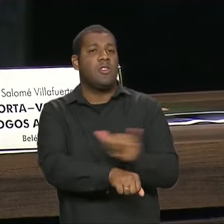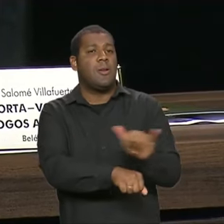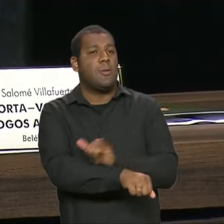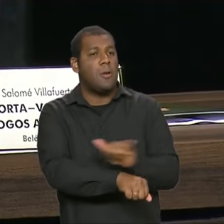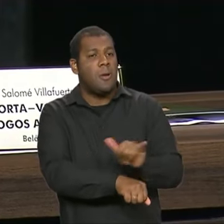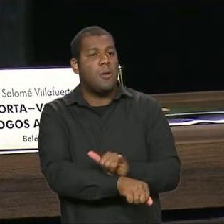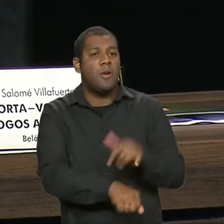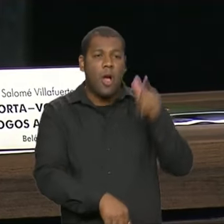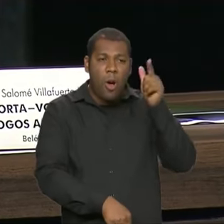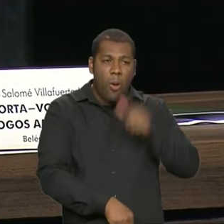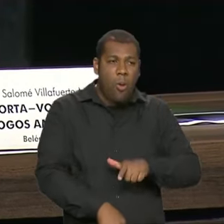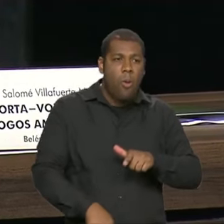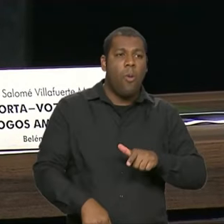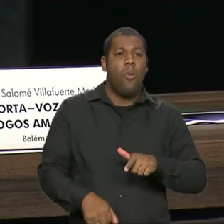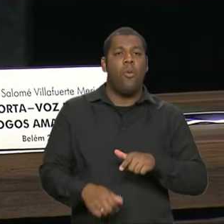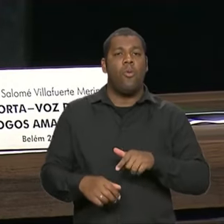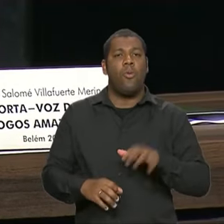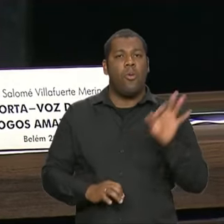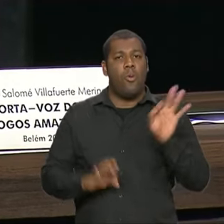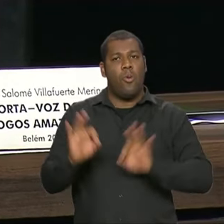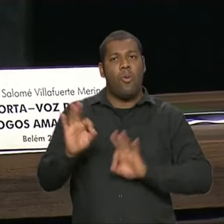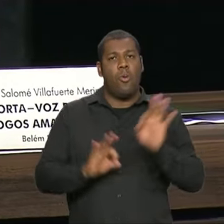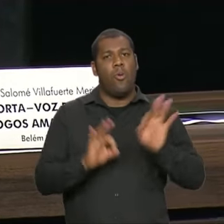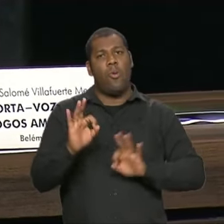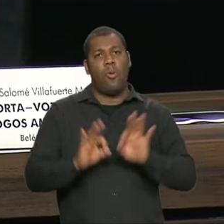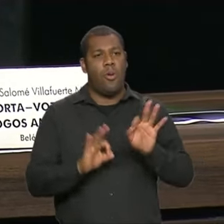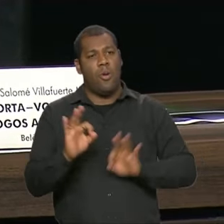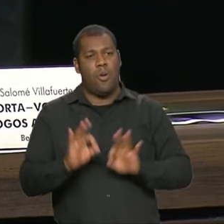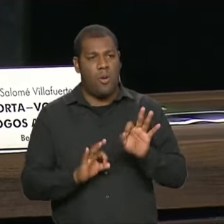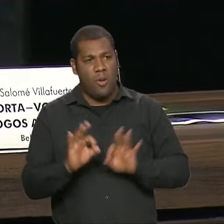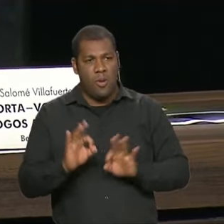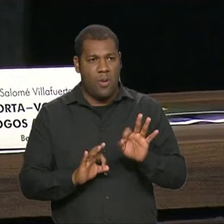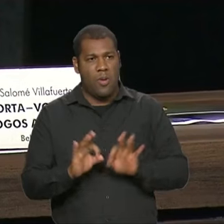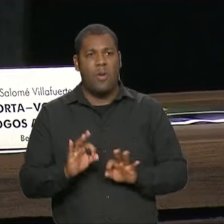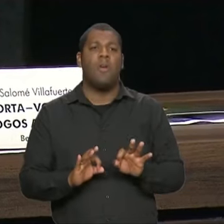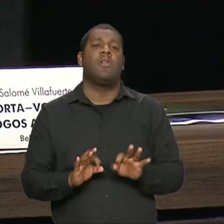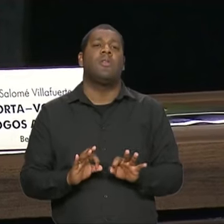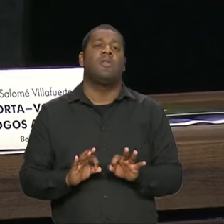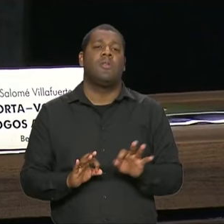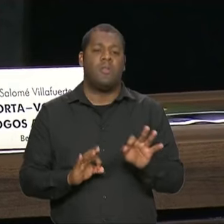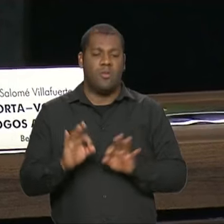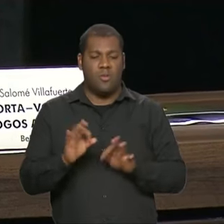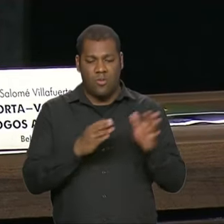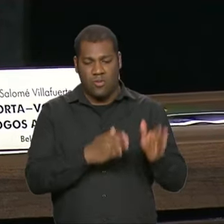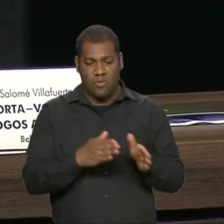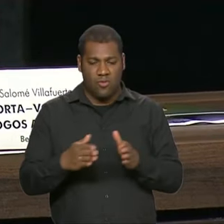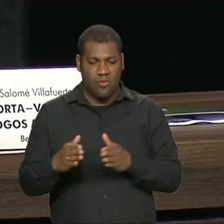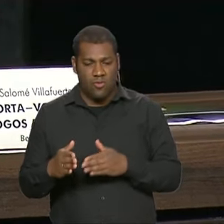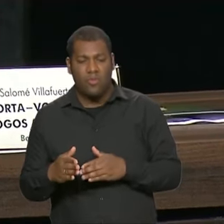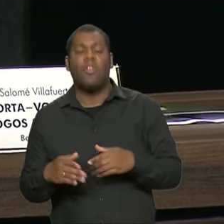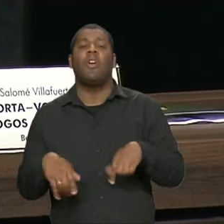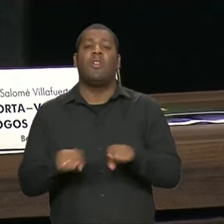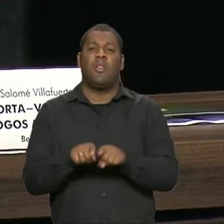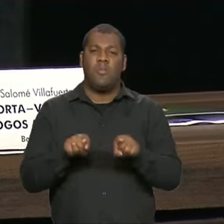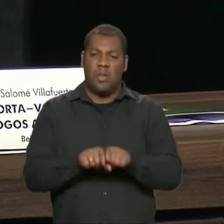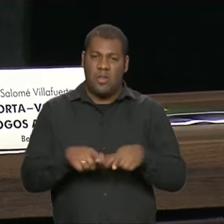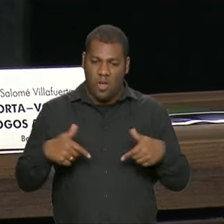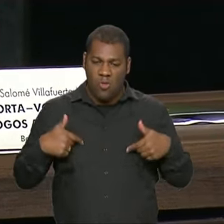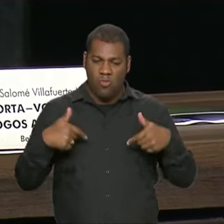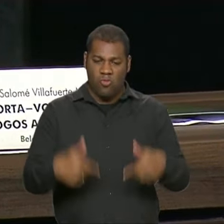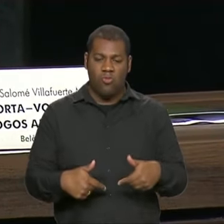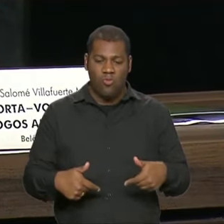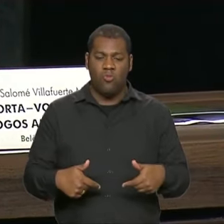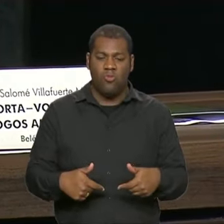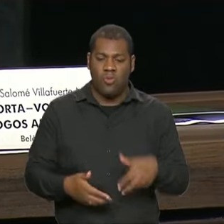construir coletivamente e de forma diversa processos de organização, luta e resistência